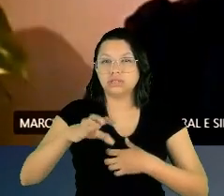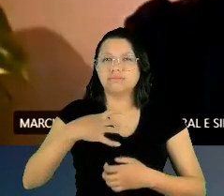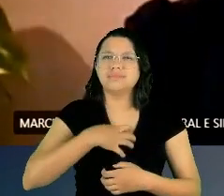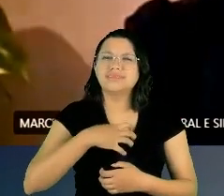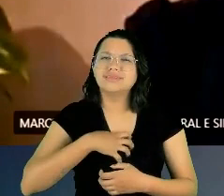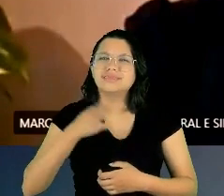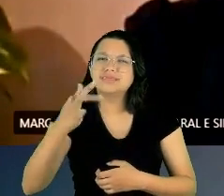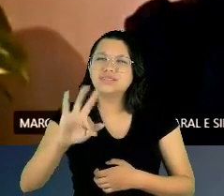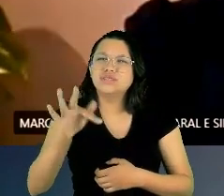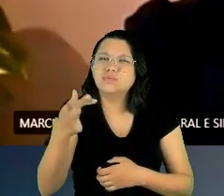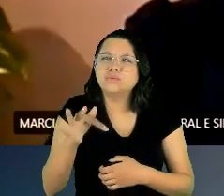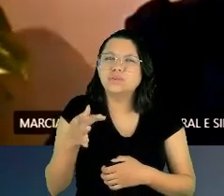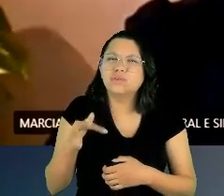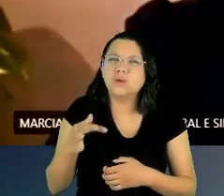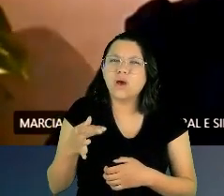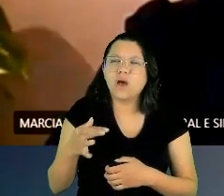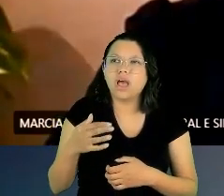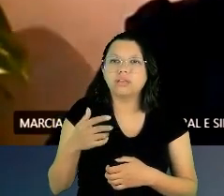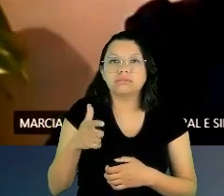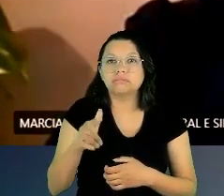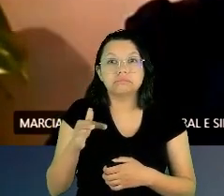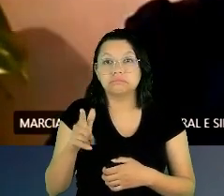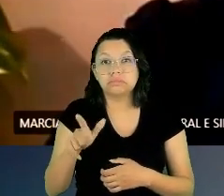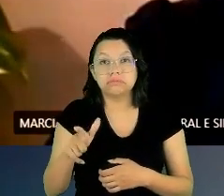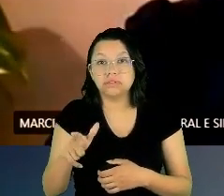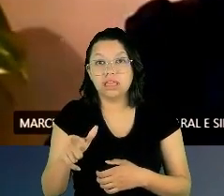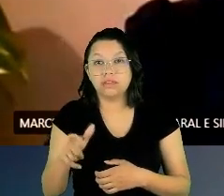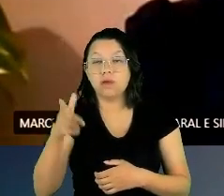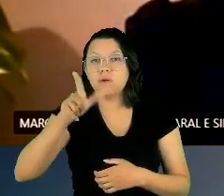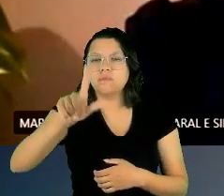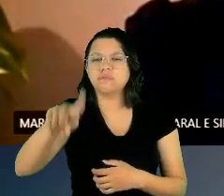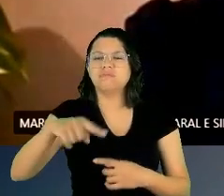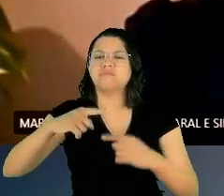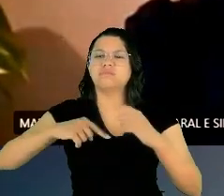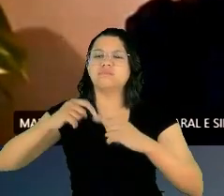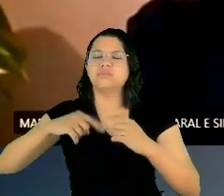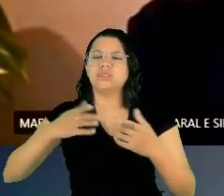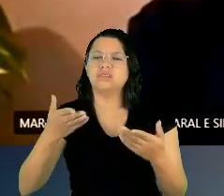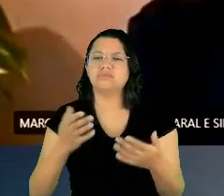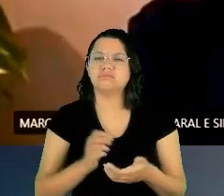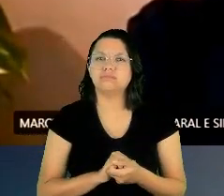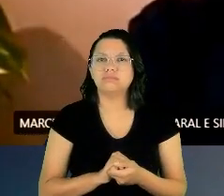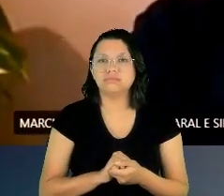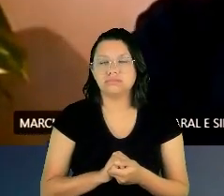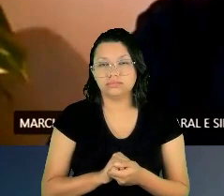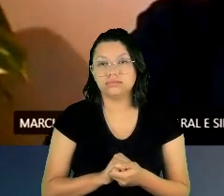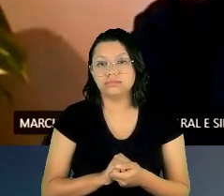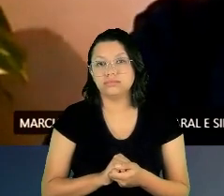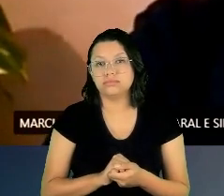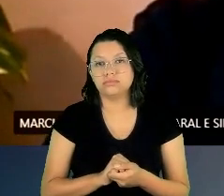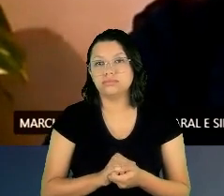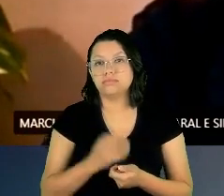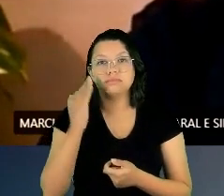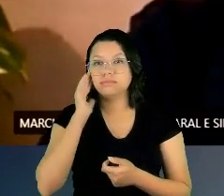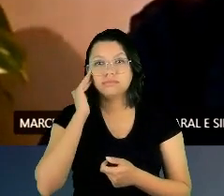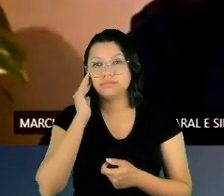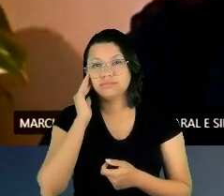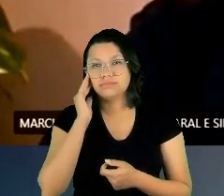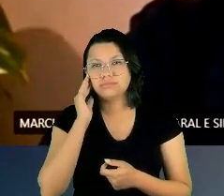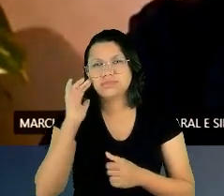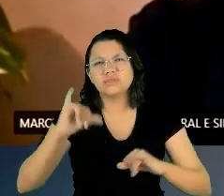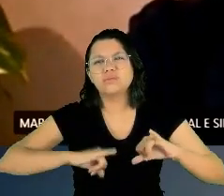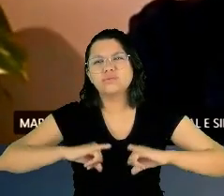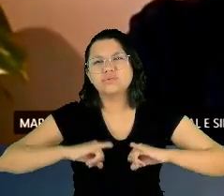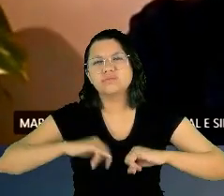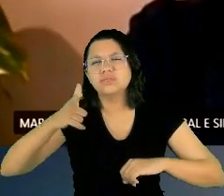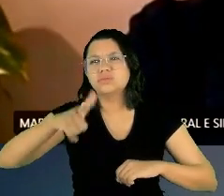afetiva, essa ressonância de eu sentir a dor do outro quando o outro se machuca, eles não têm. O outro é um objeto para eles nesse sentido.